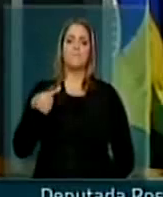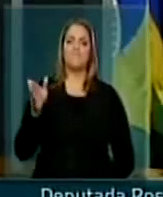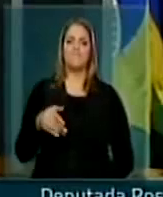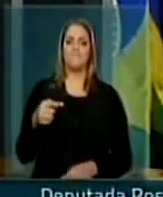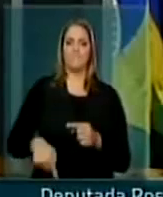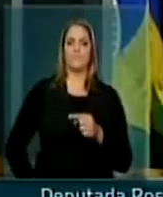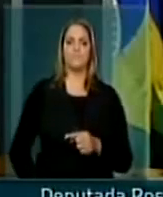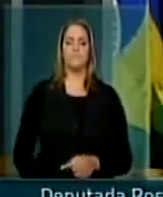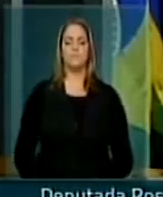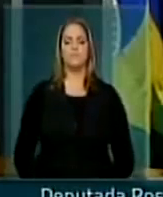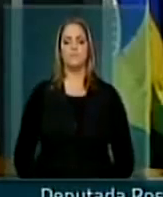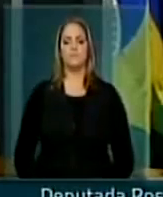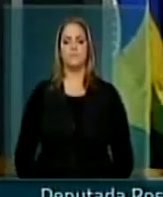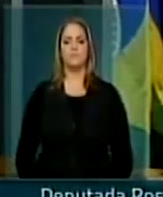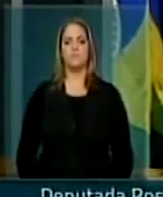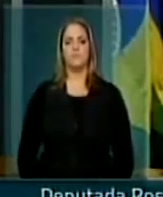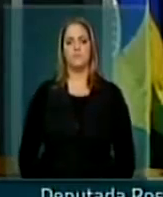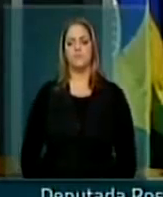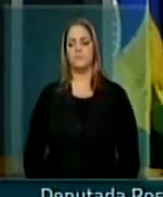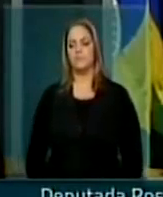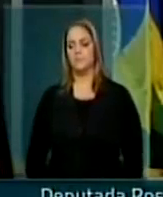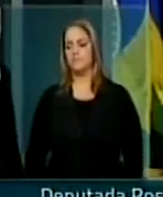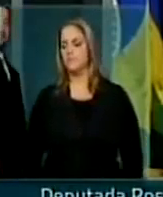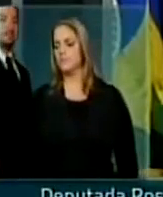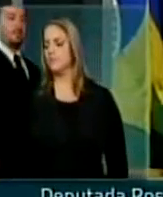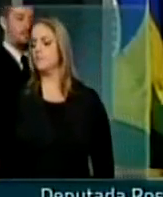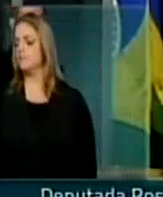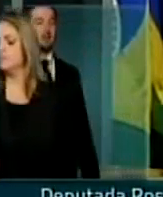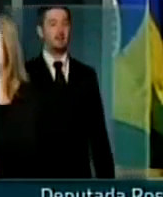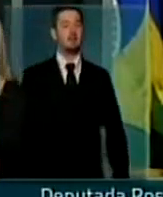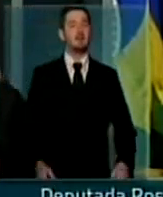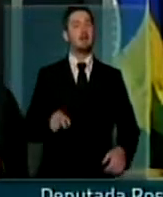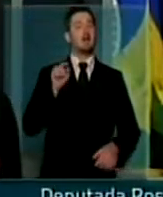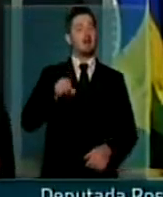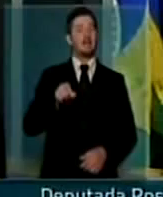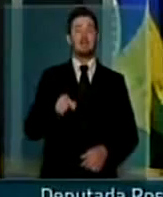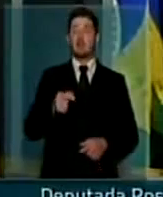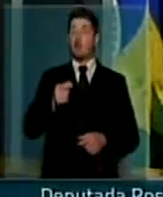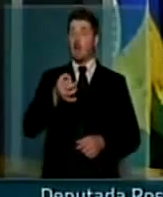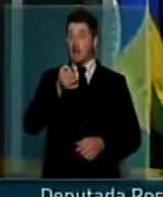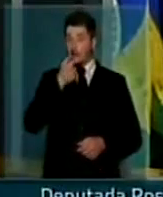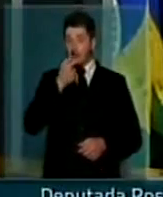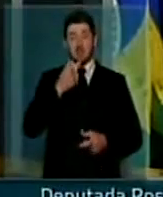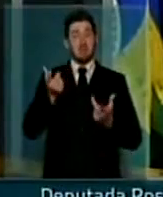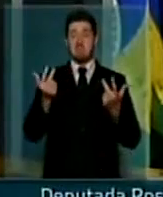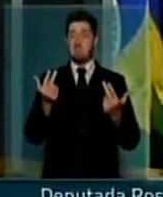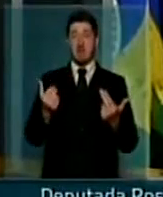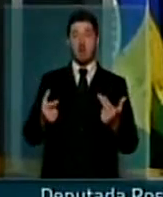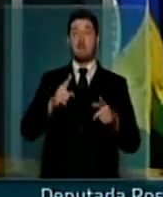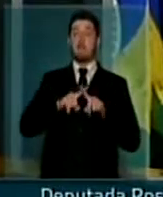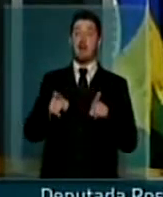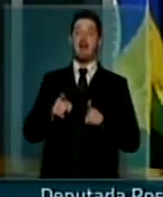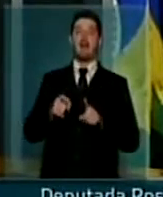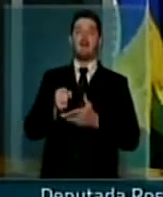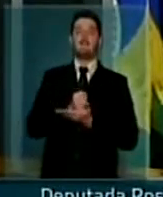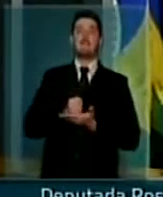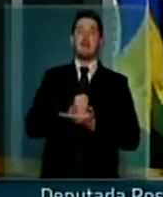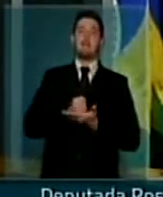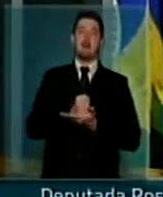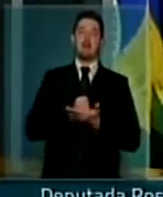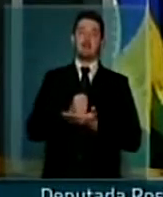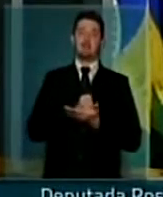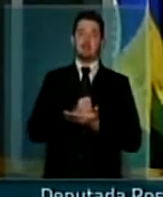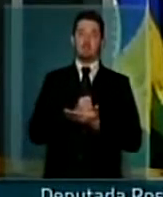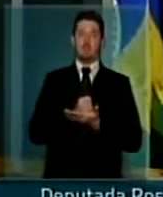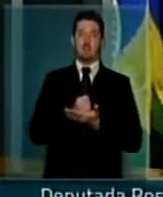proibi-lo. Este é o mesmo medicamento, mas adquirido numa farmácia de manipulação. E aí ele é